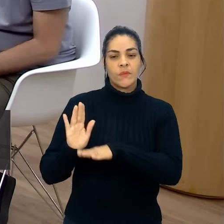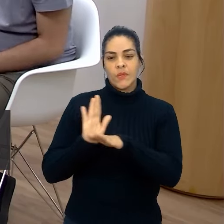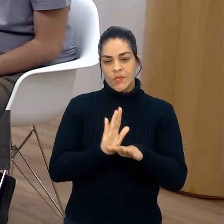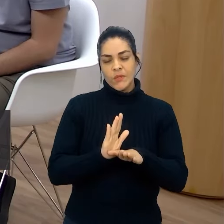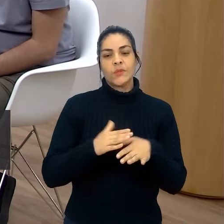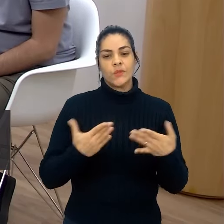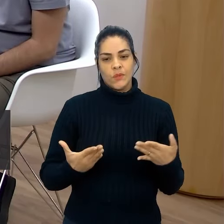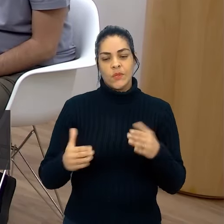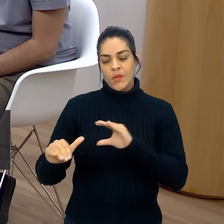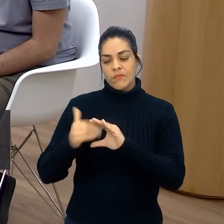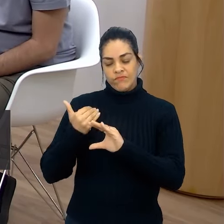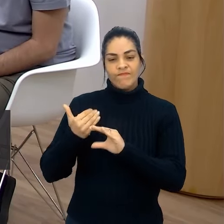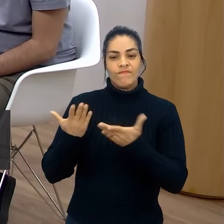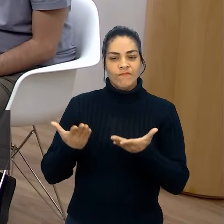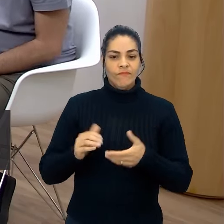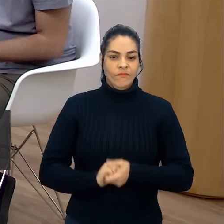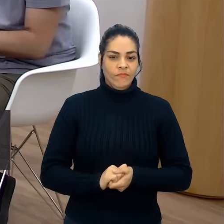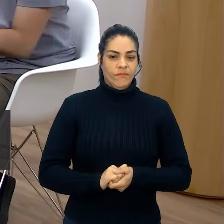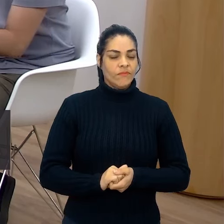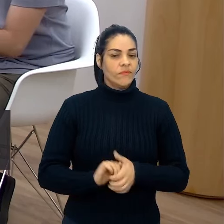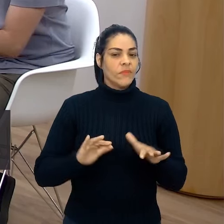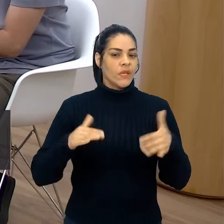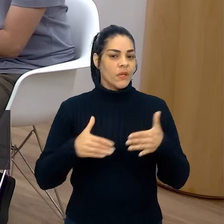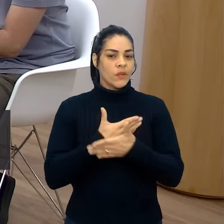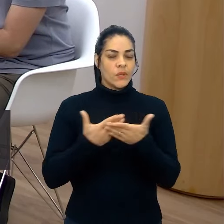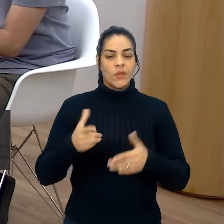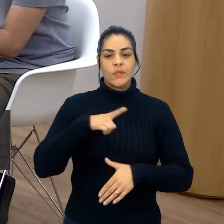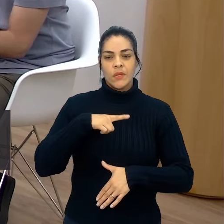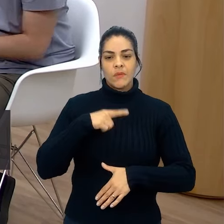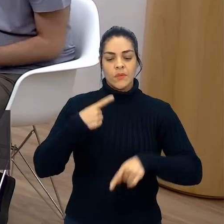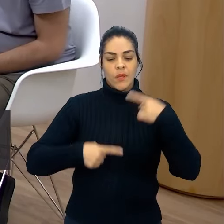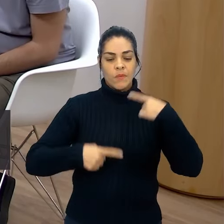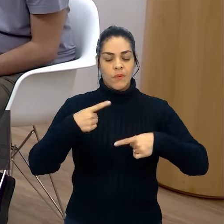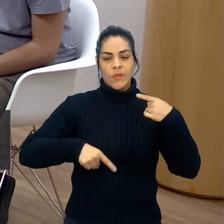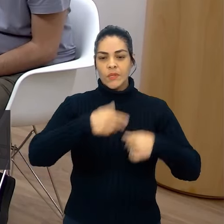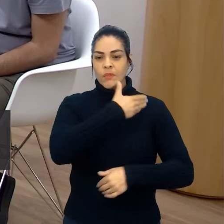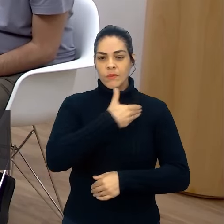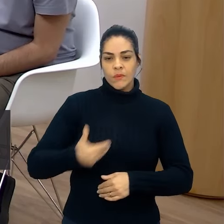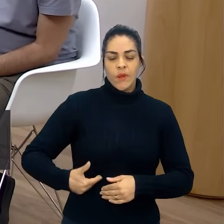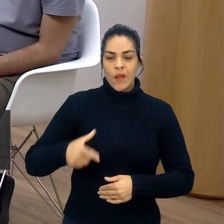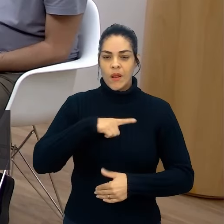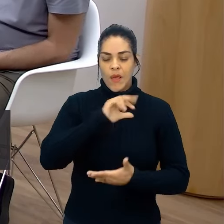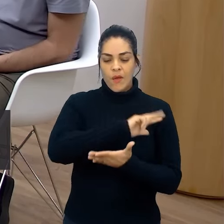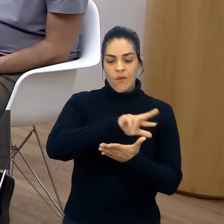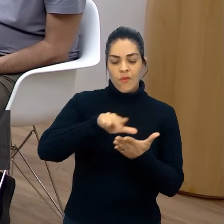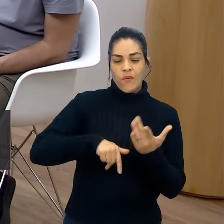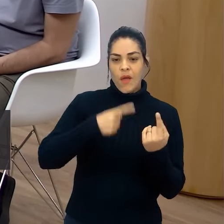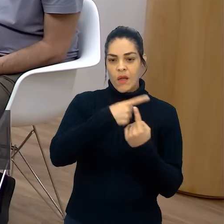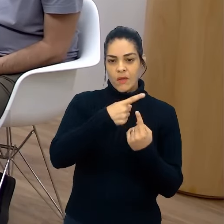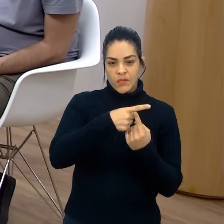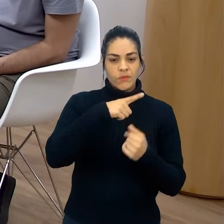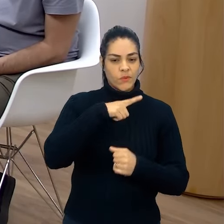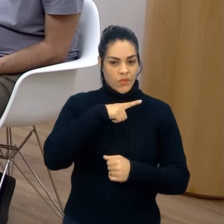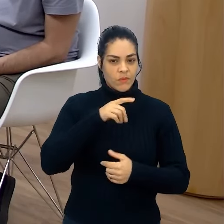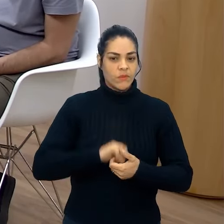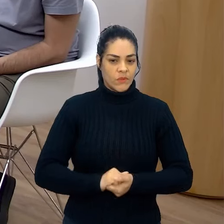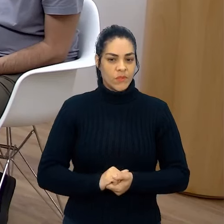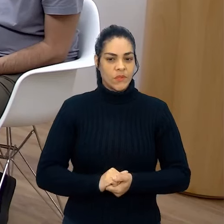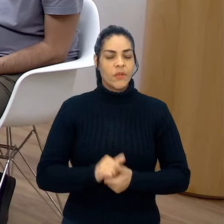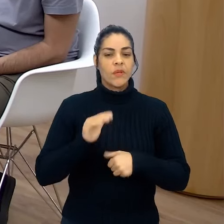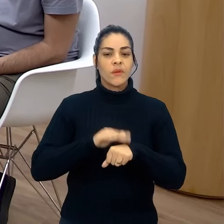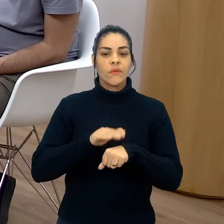mesmo. E aí, Tiago, a gente tem as políticas públicas que tem diversos tipos. A distributiva, que ela